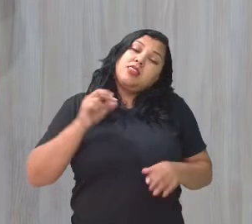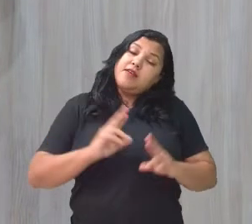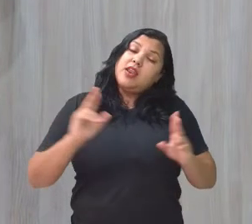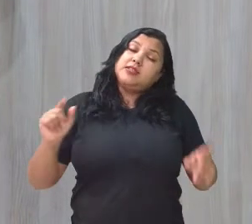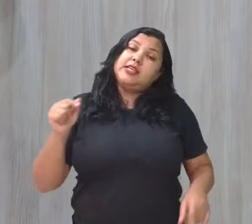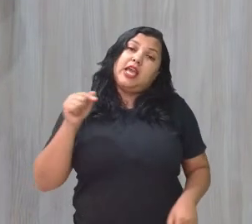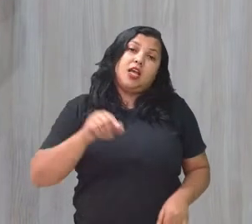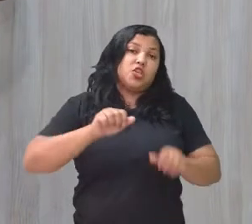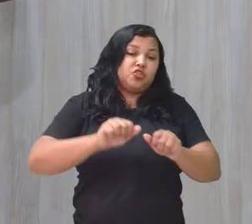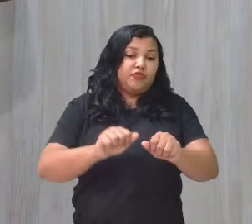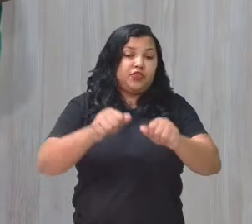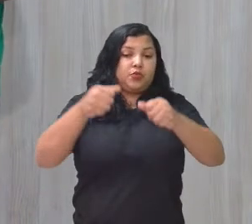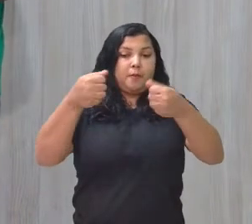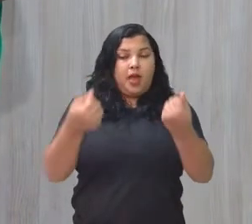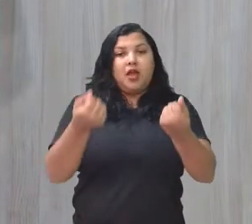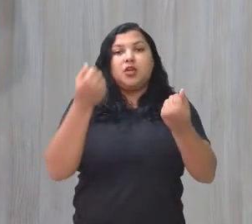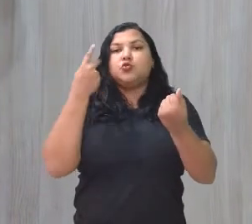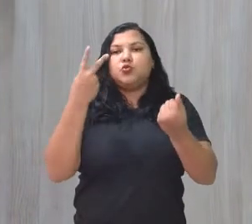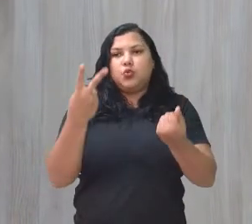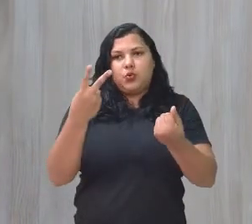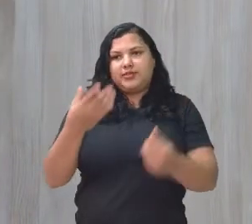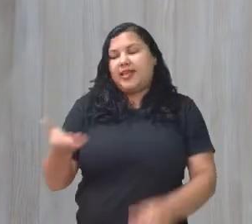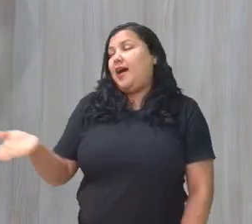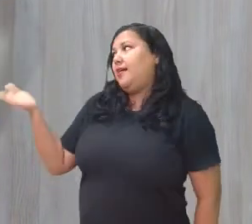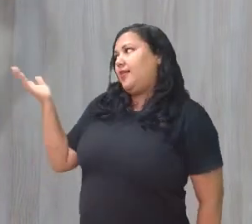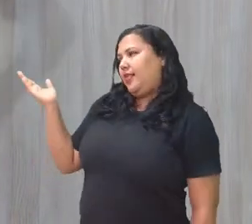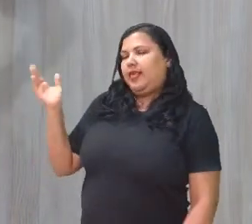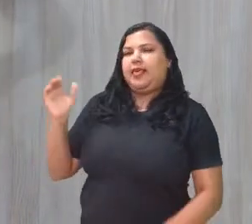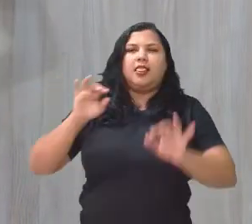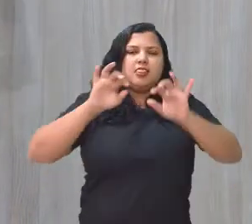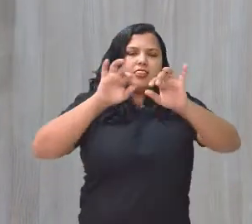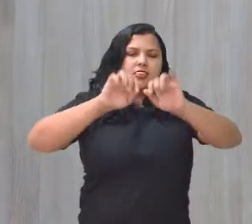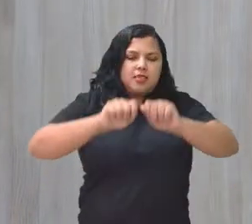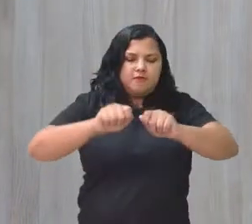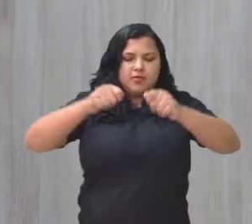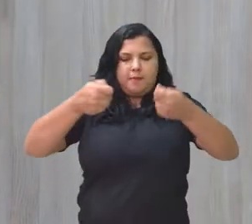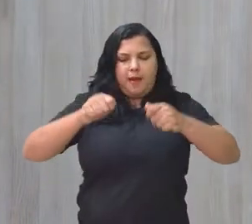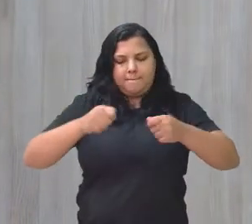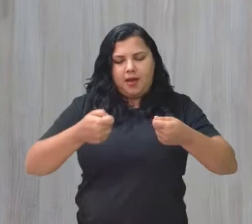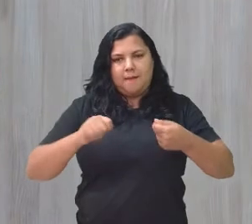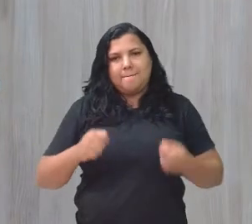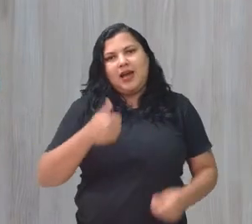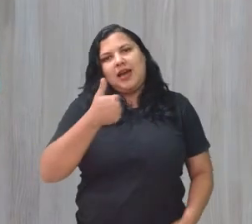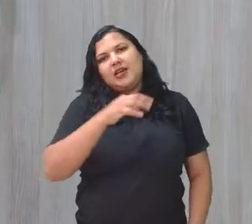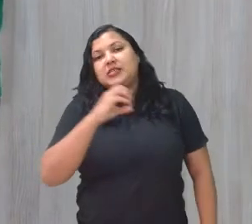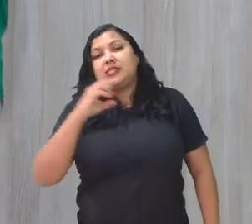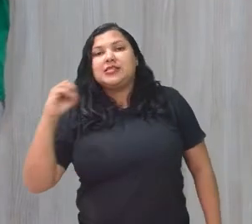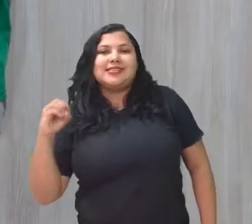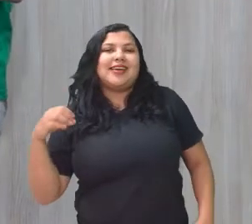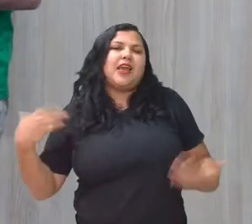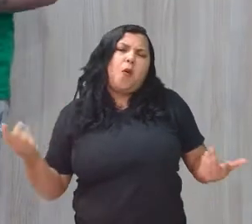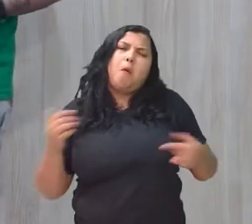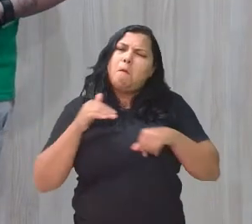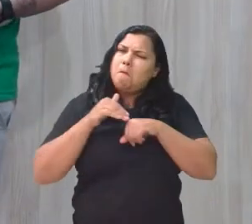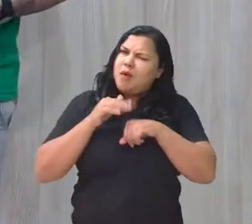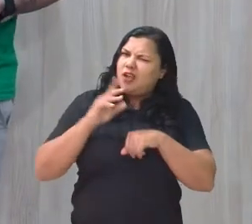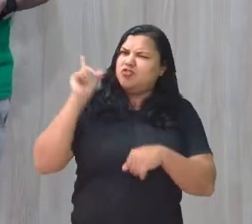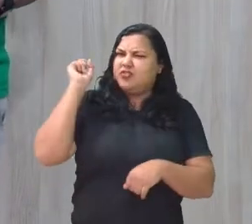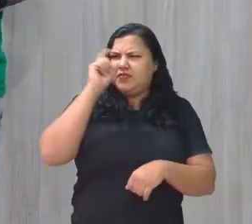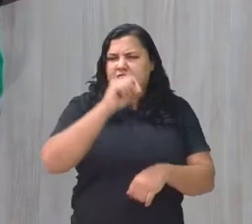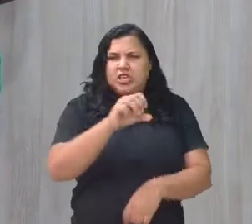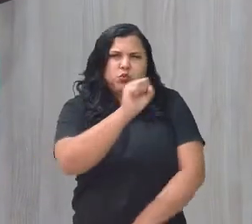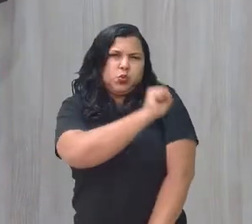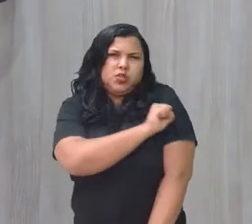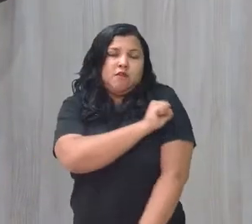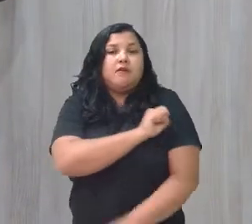dividiu apenas em duas. No caso aqui é como se a gente estivesse fazendo essa aula com um grau de dificuldade mais elevado, no caso para um oitavo ano,